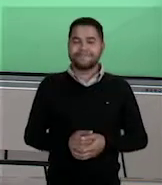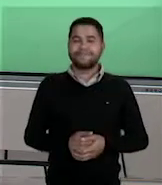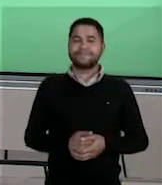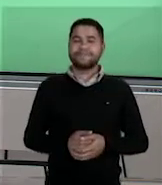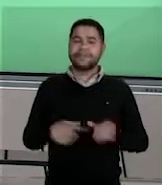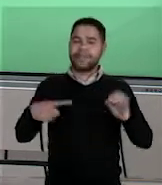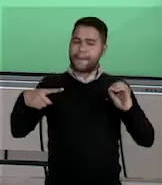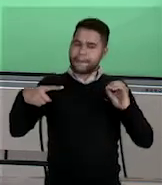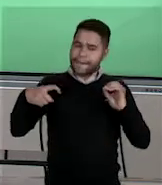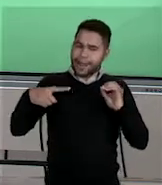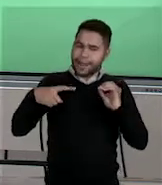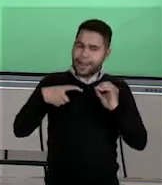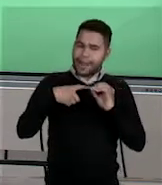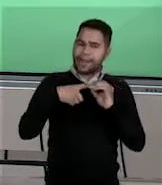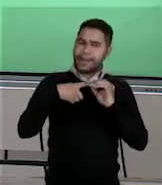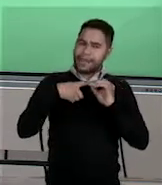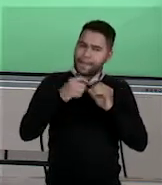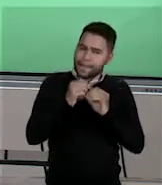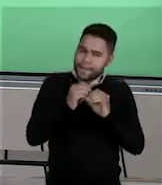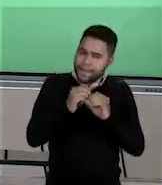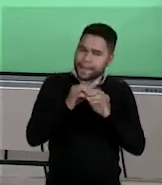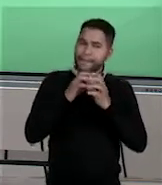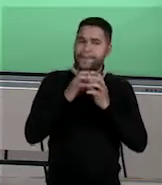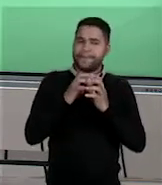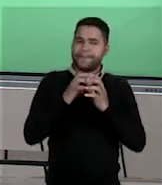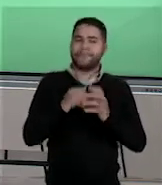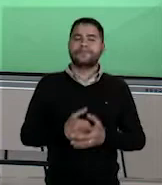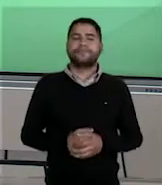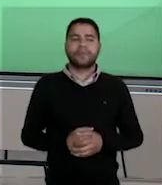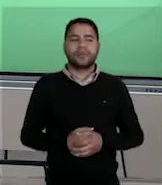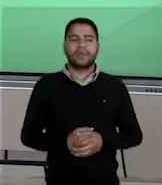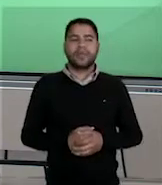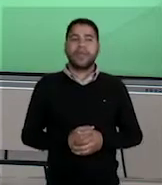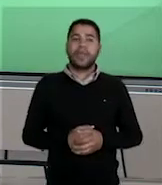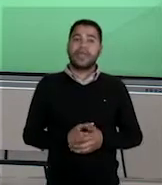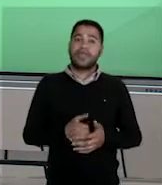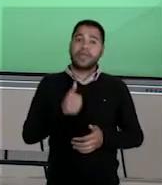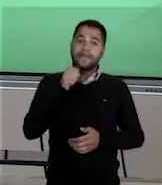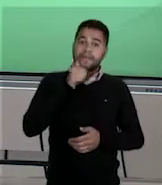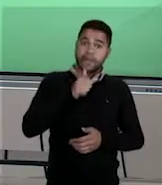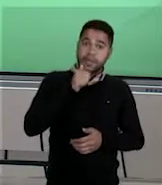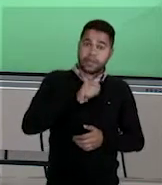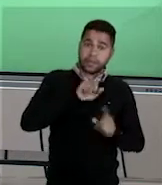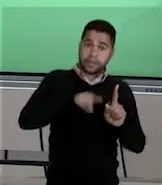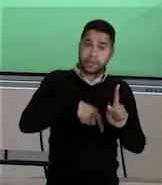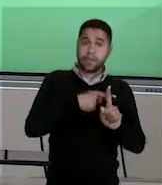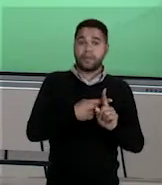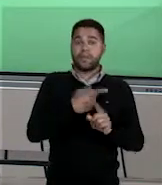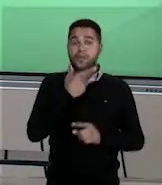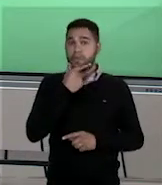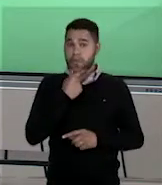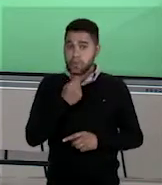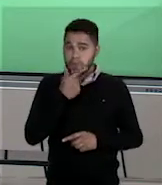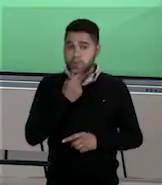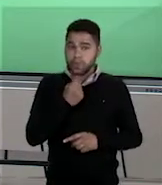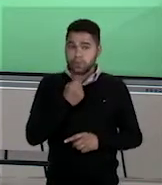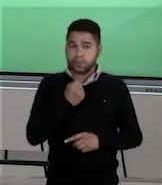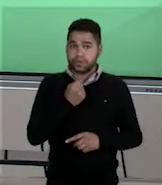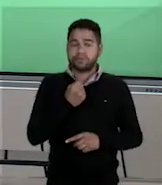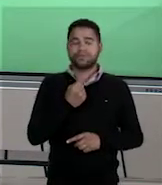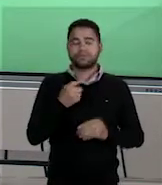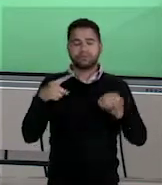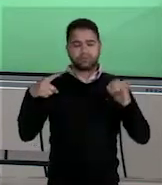união dos gametas sexuais. O gameta sexual feminino mais o gameta sexual